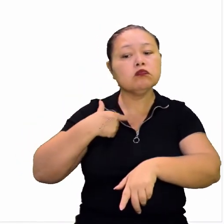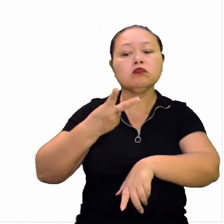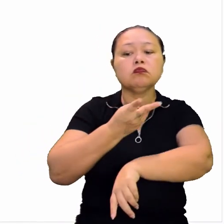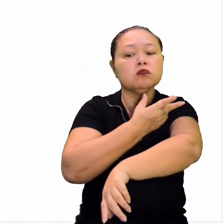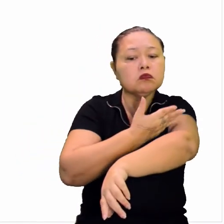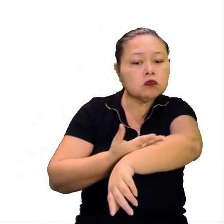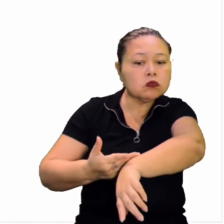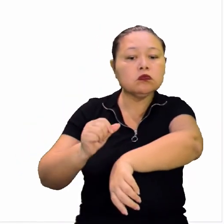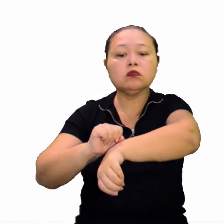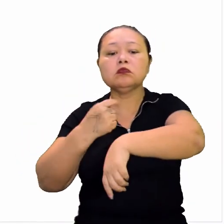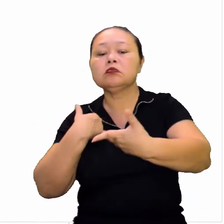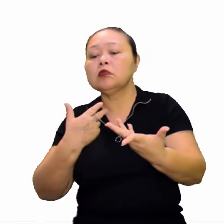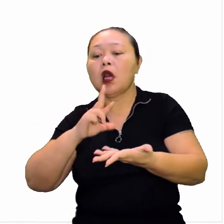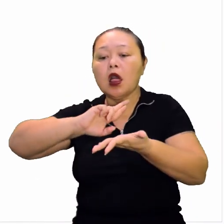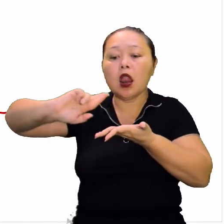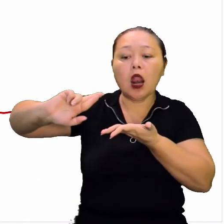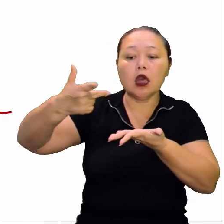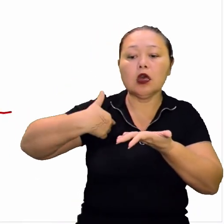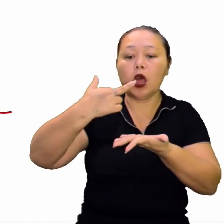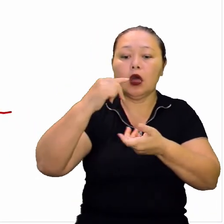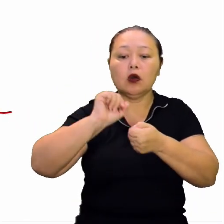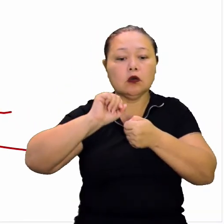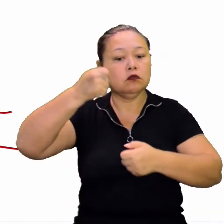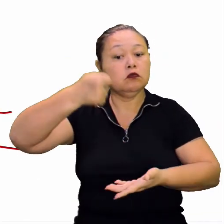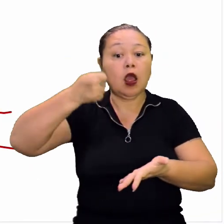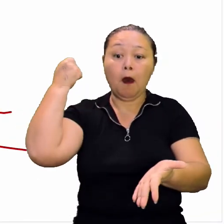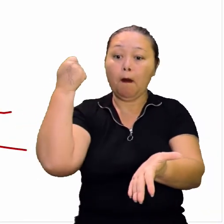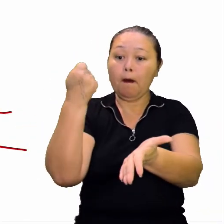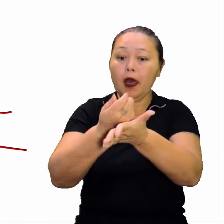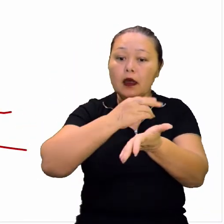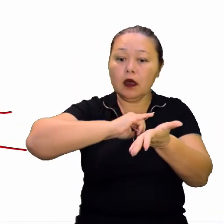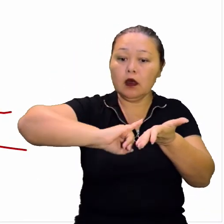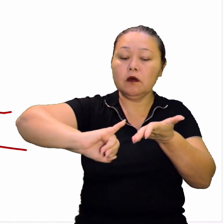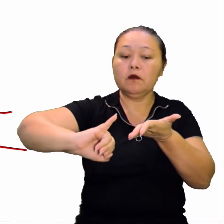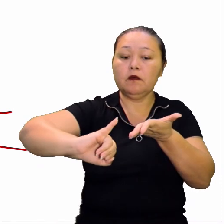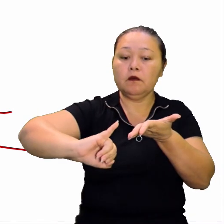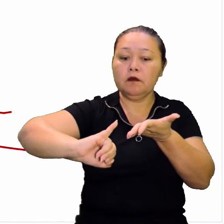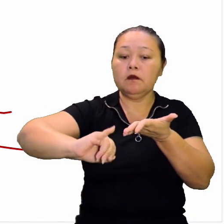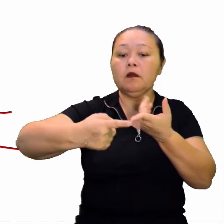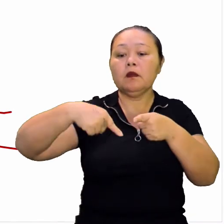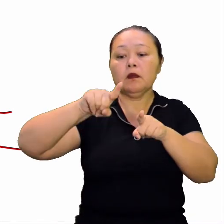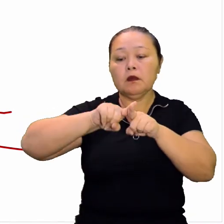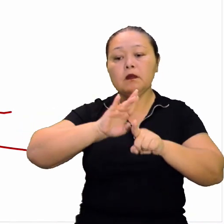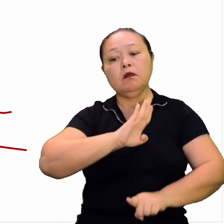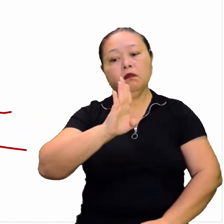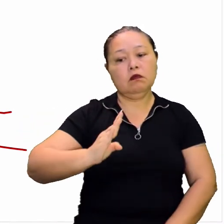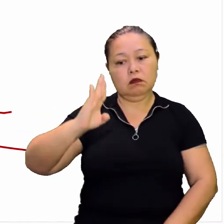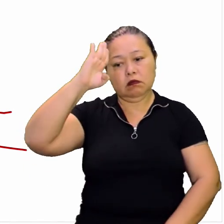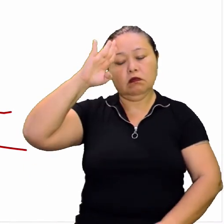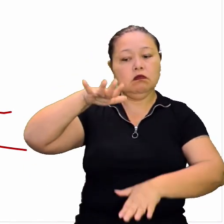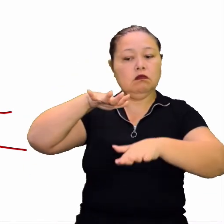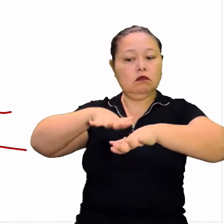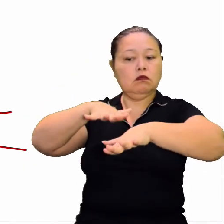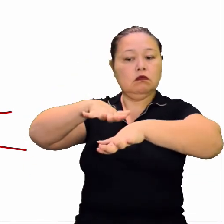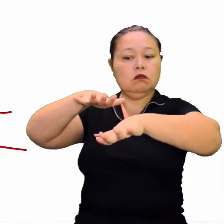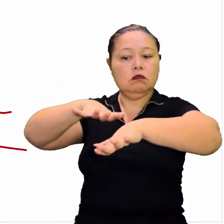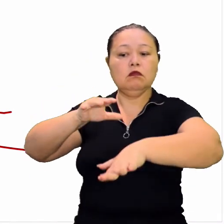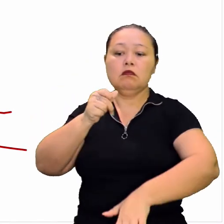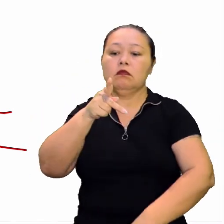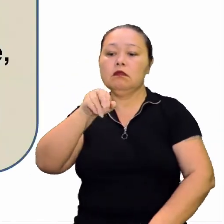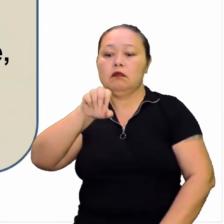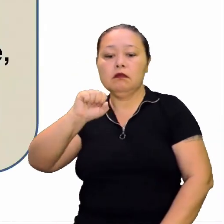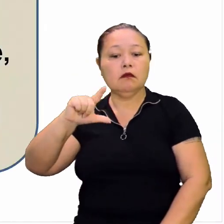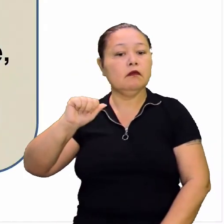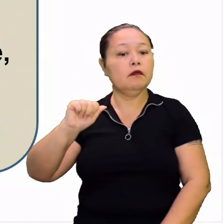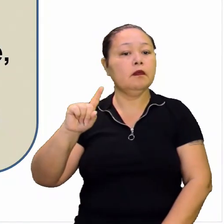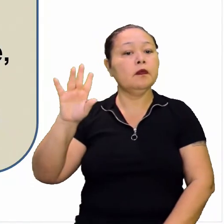sua religião, sua língua, eram obrigados a pagar tributo e também servia ao exército persa.